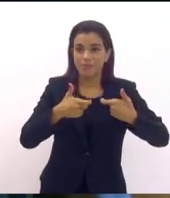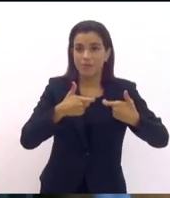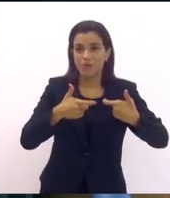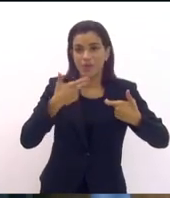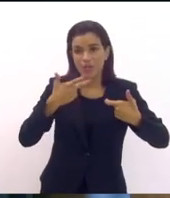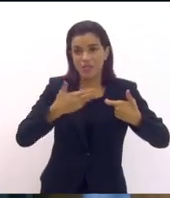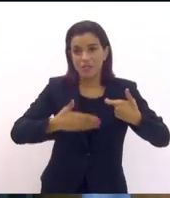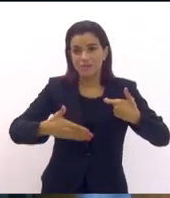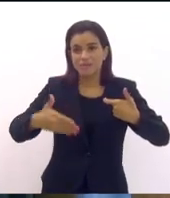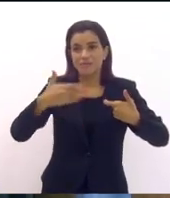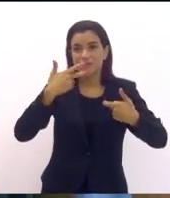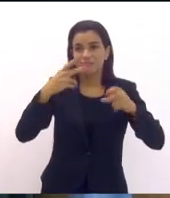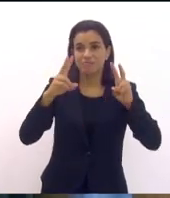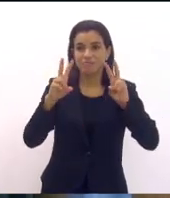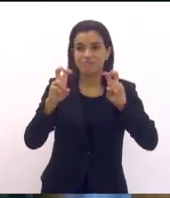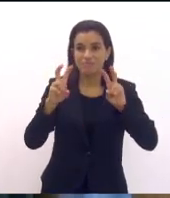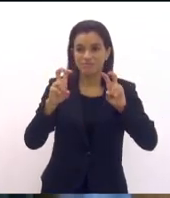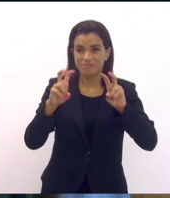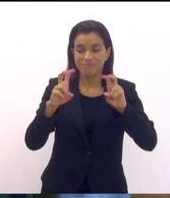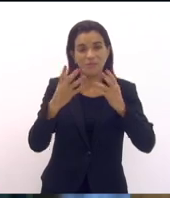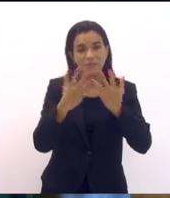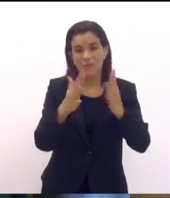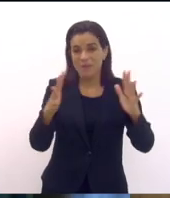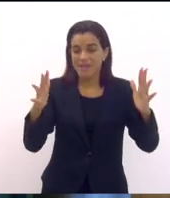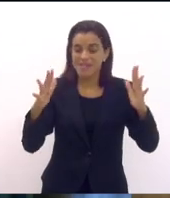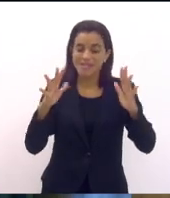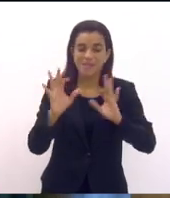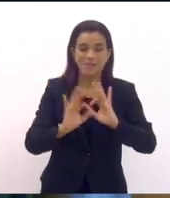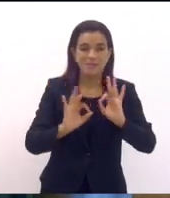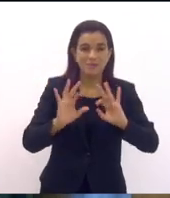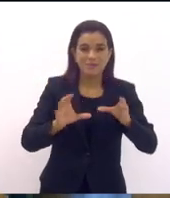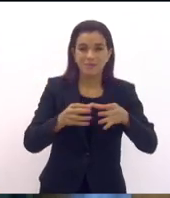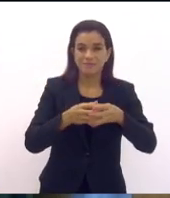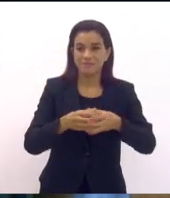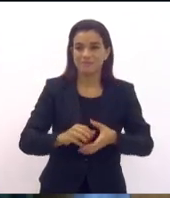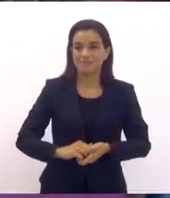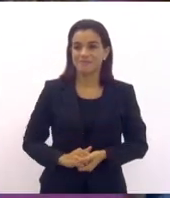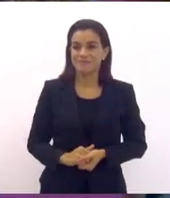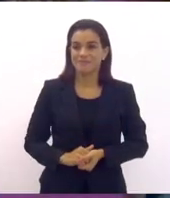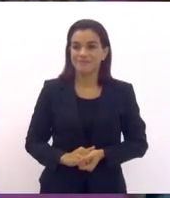falar inchallah sobre ele então parabenizando os organizadores inchallah